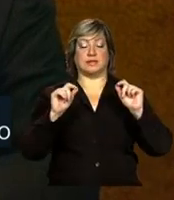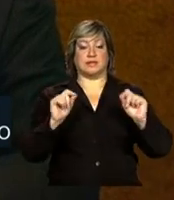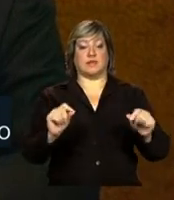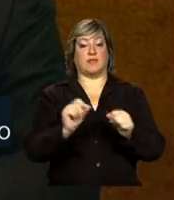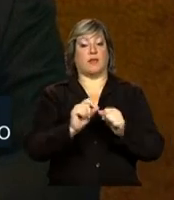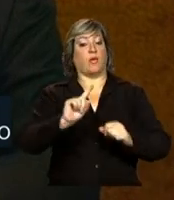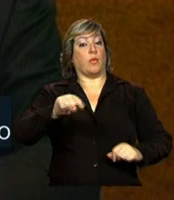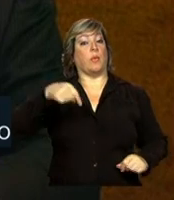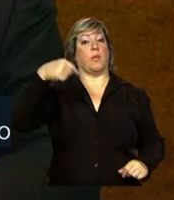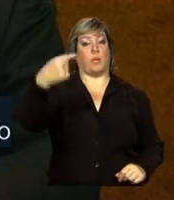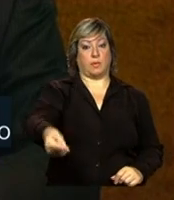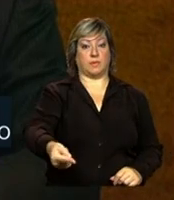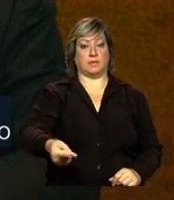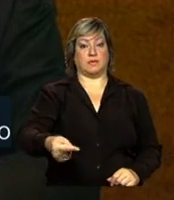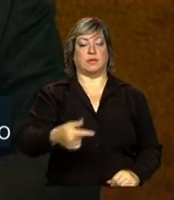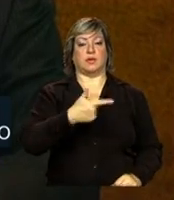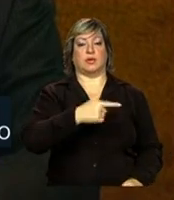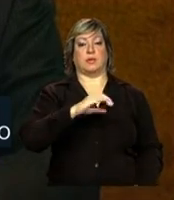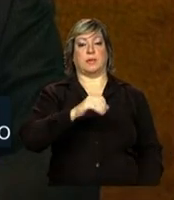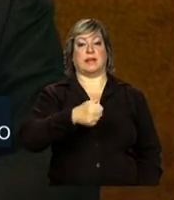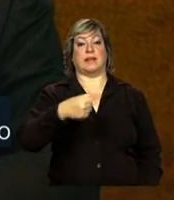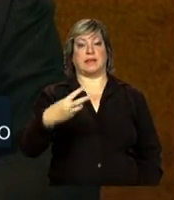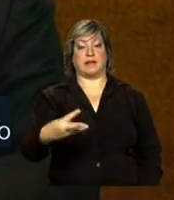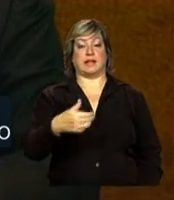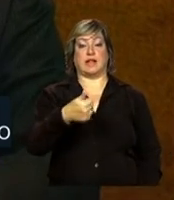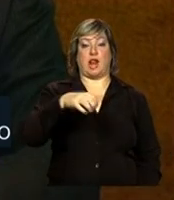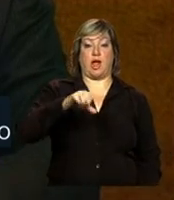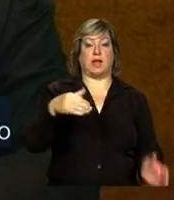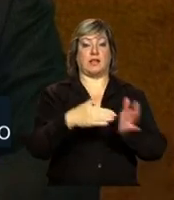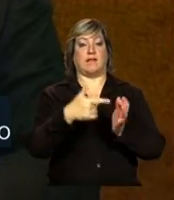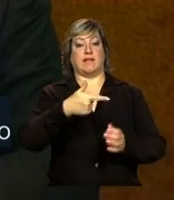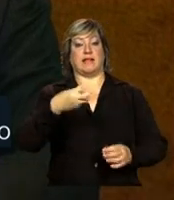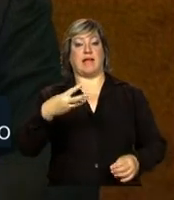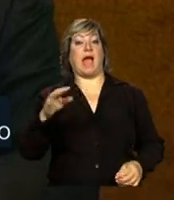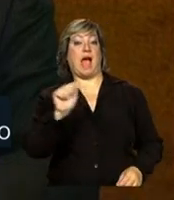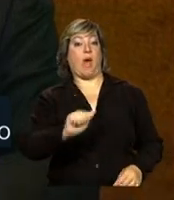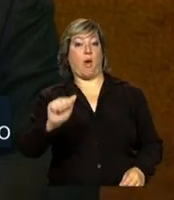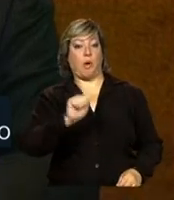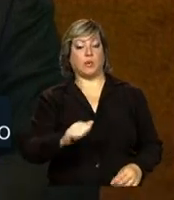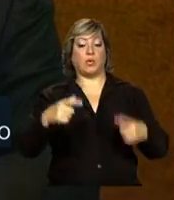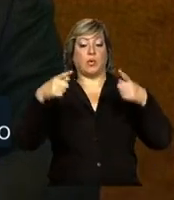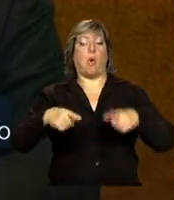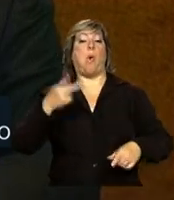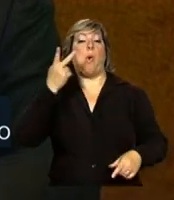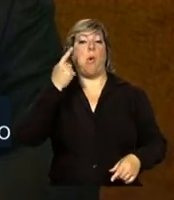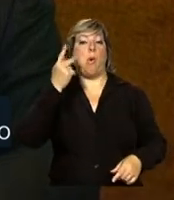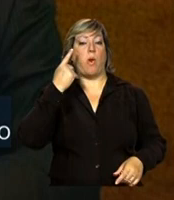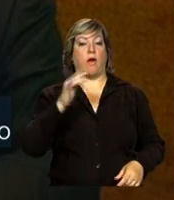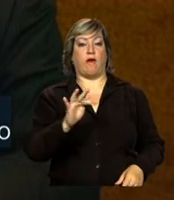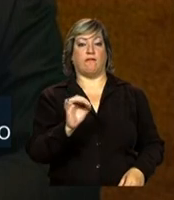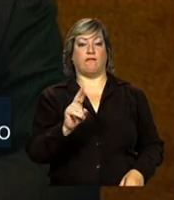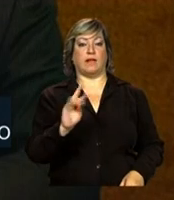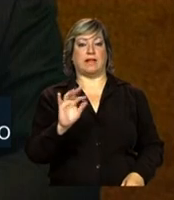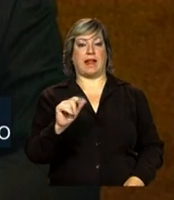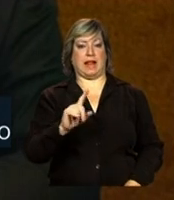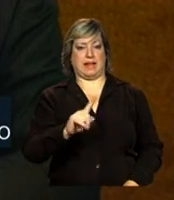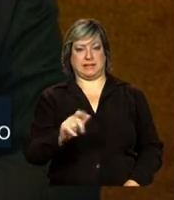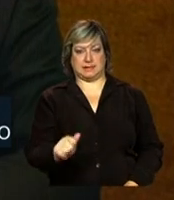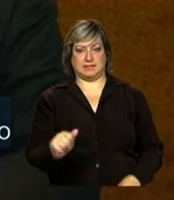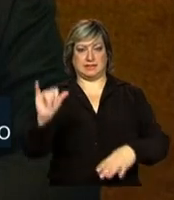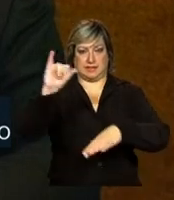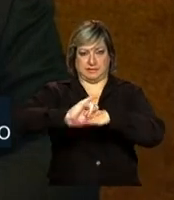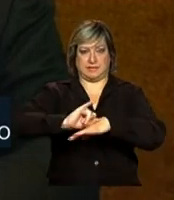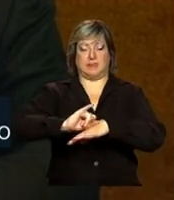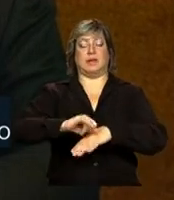do próximo em 2013 de 19 a 23 de agosto lá na cidade de Fortaleza eh